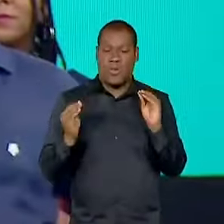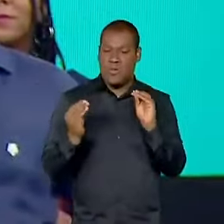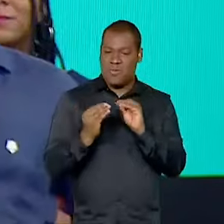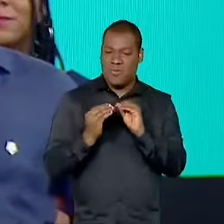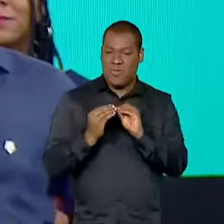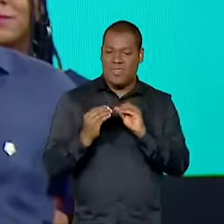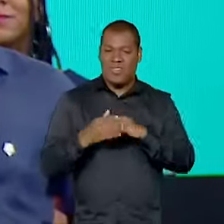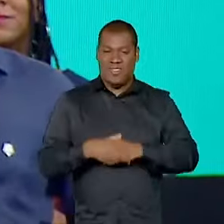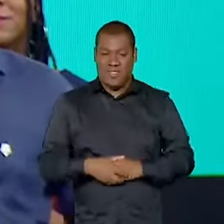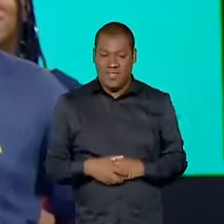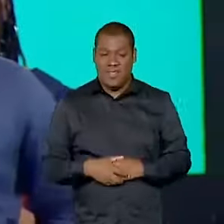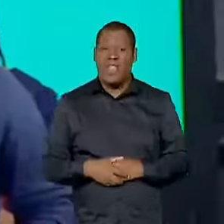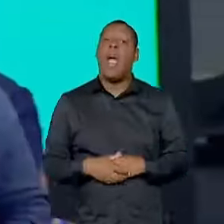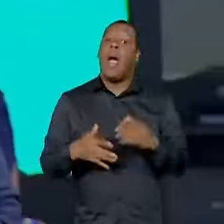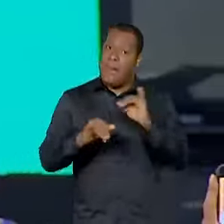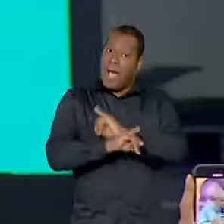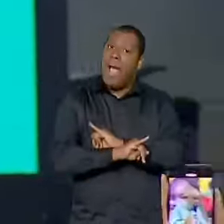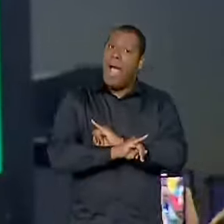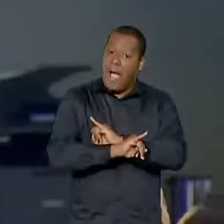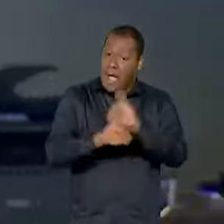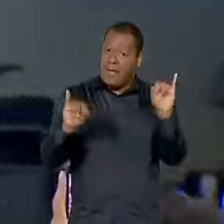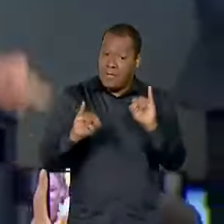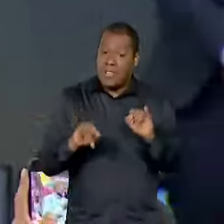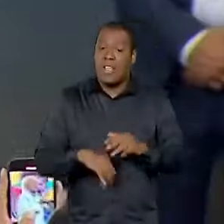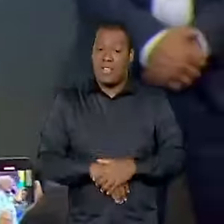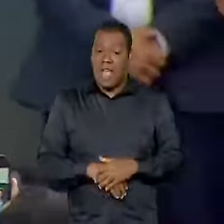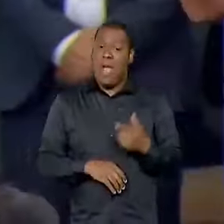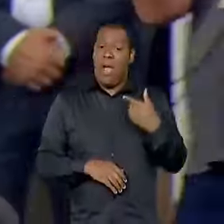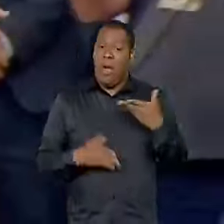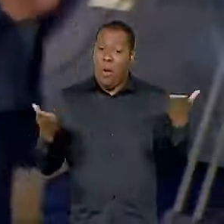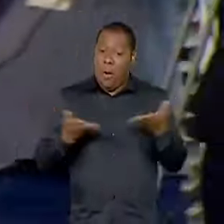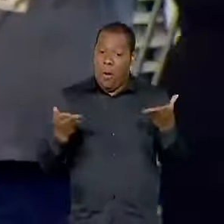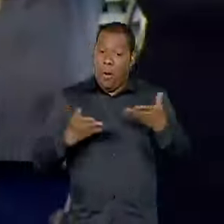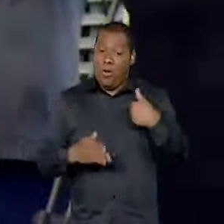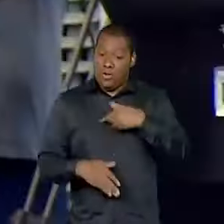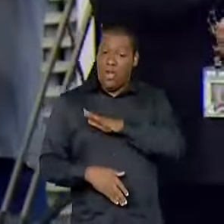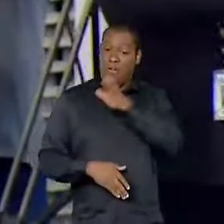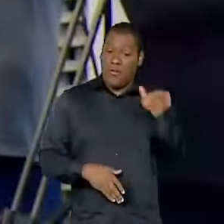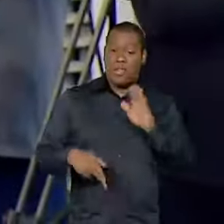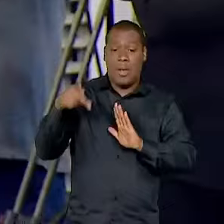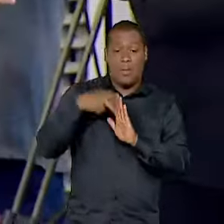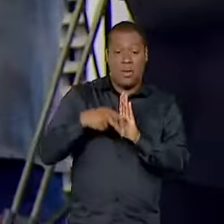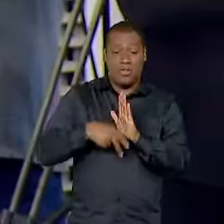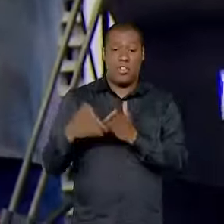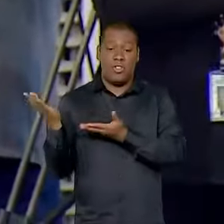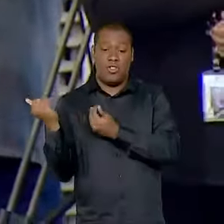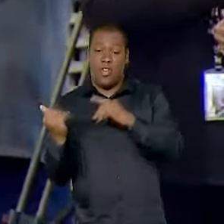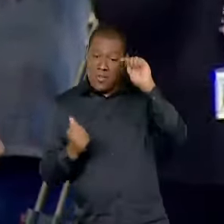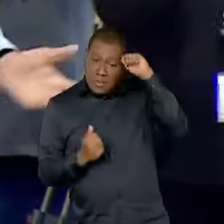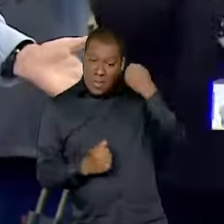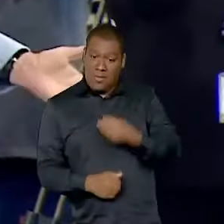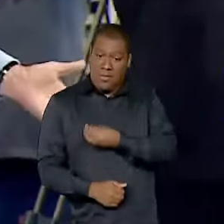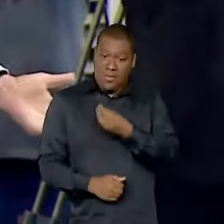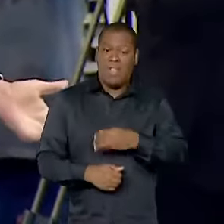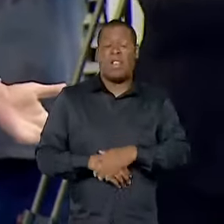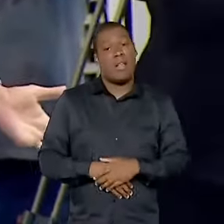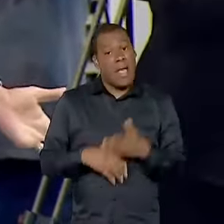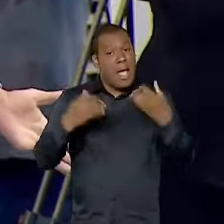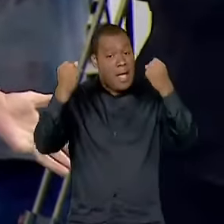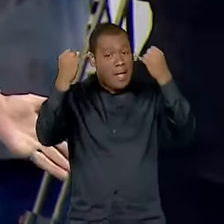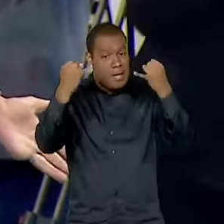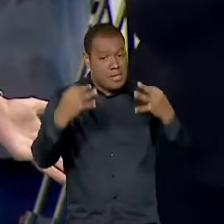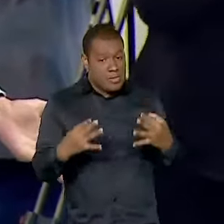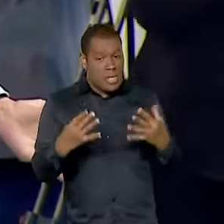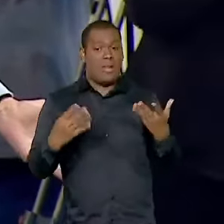hoje eu fui no lançamento do plano Juventude Negra Viva, e explicar para o parceiro o que é o